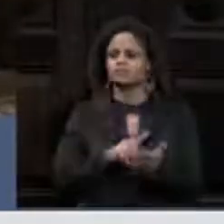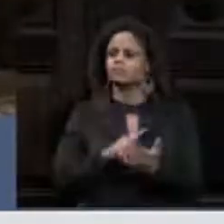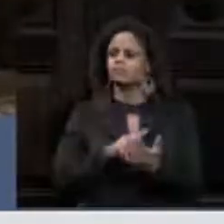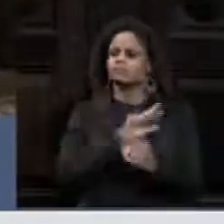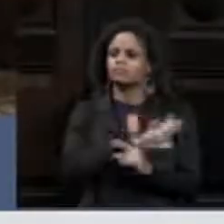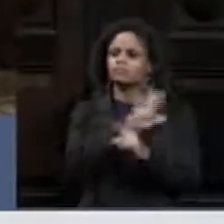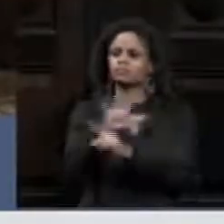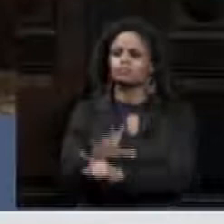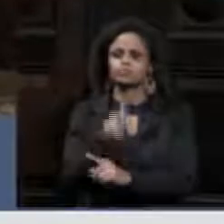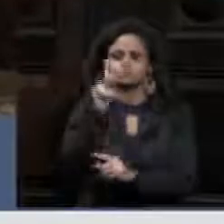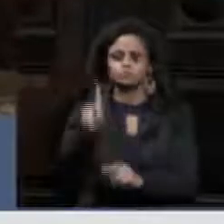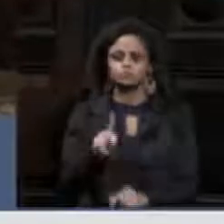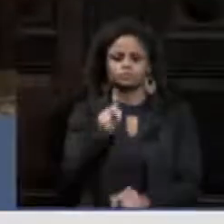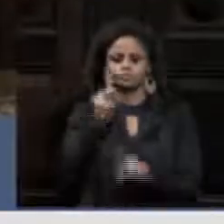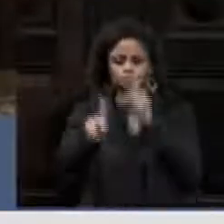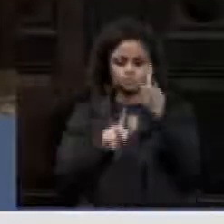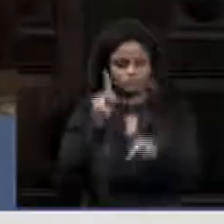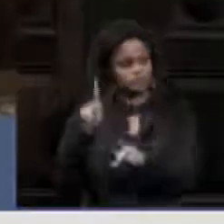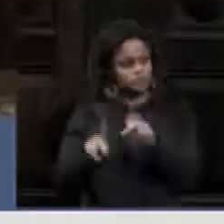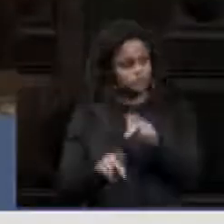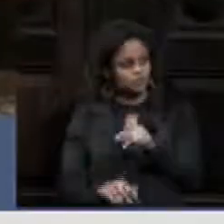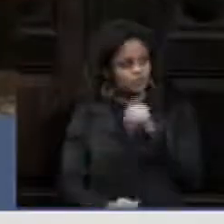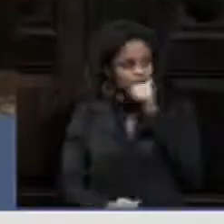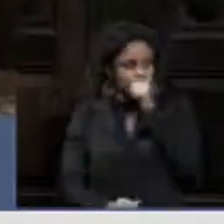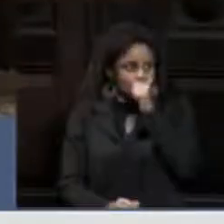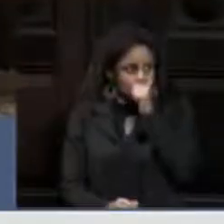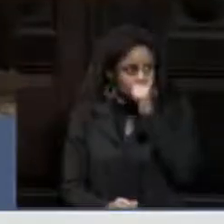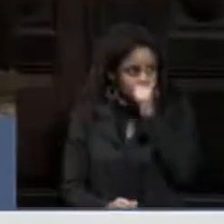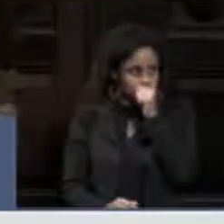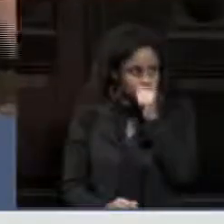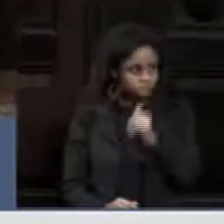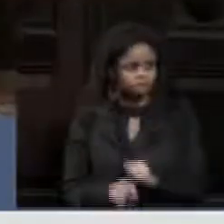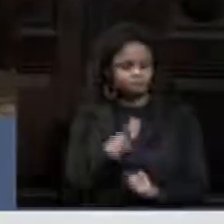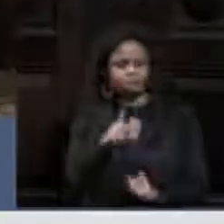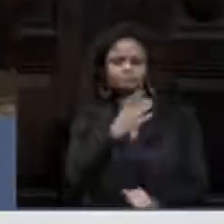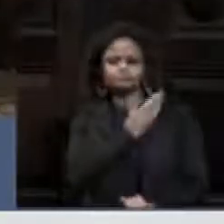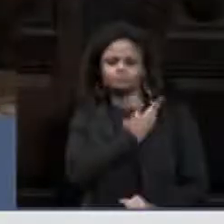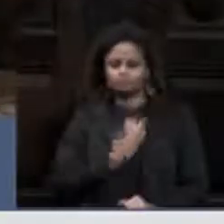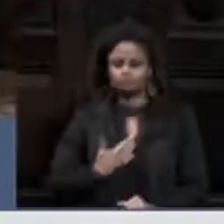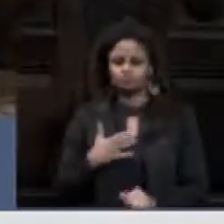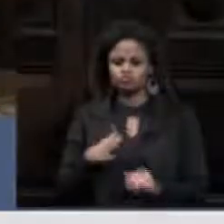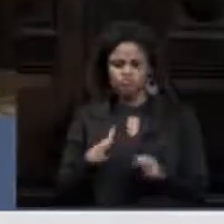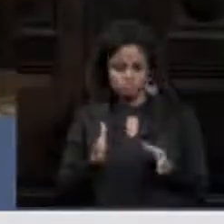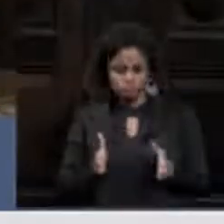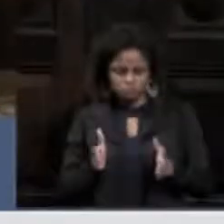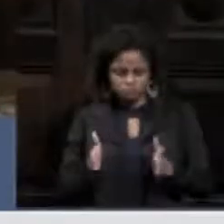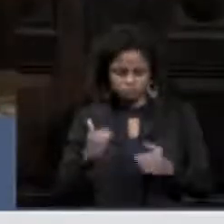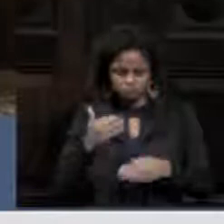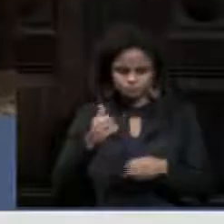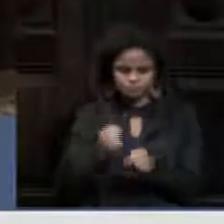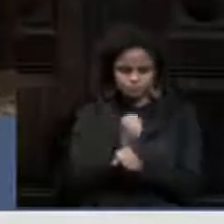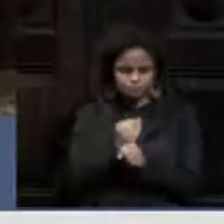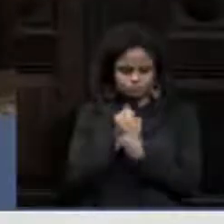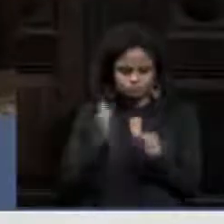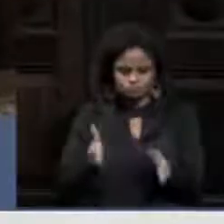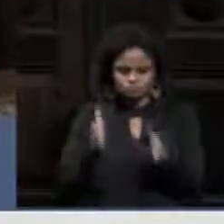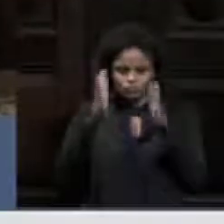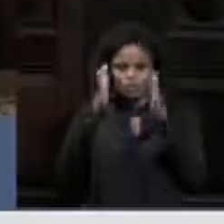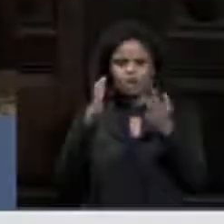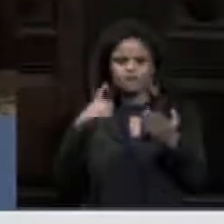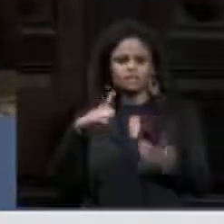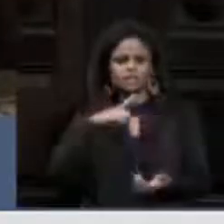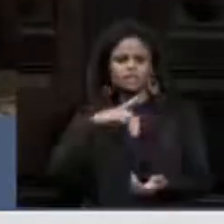população. Aí se estrutura um governo com muitos